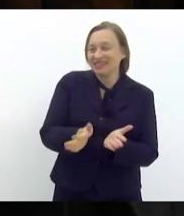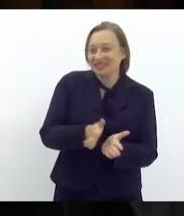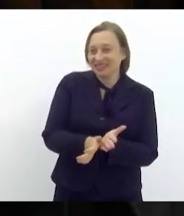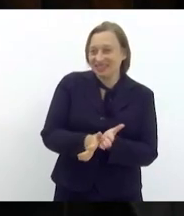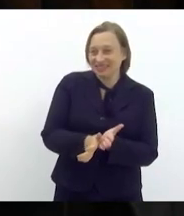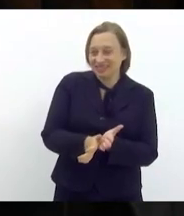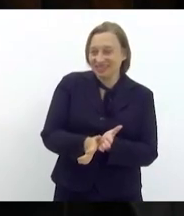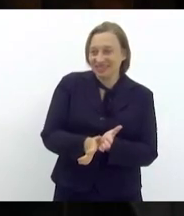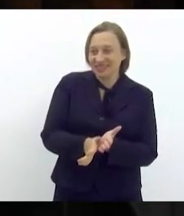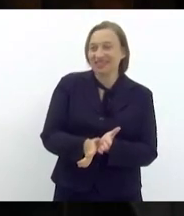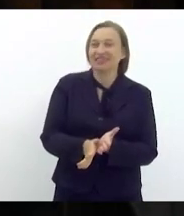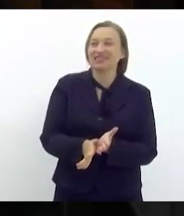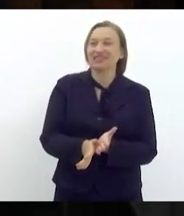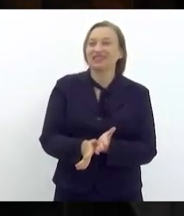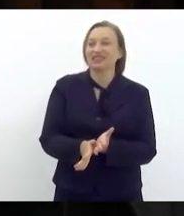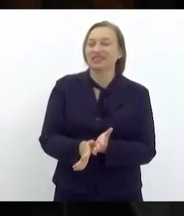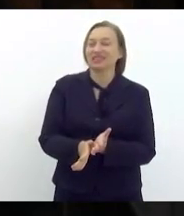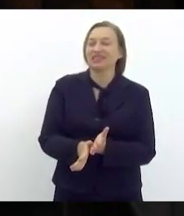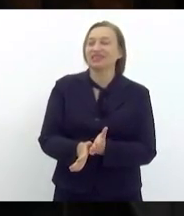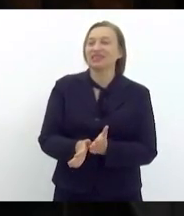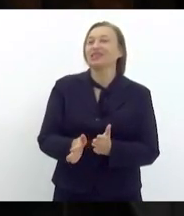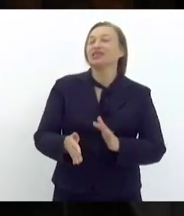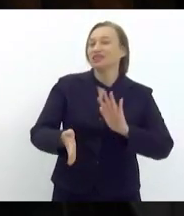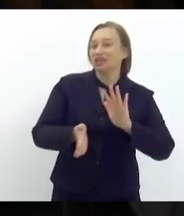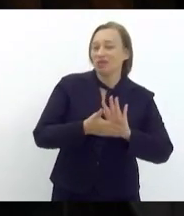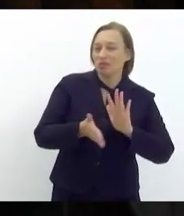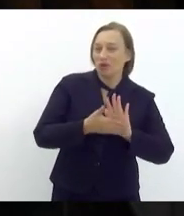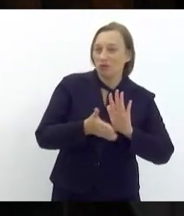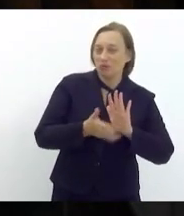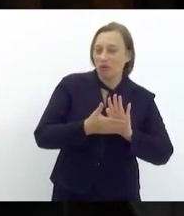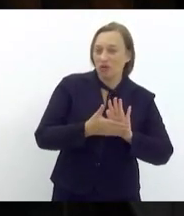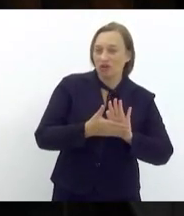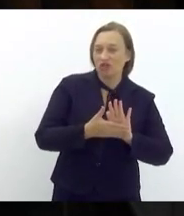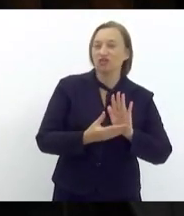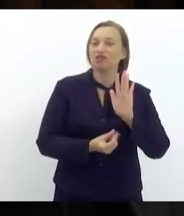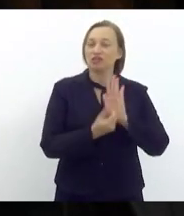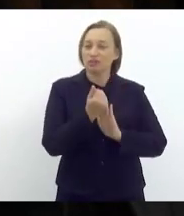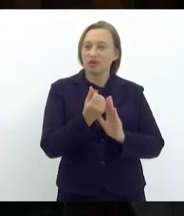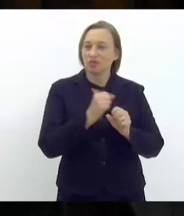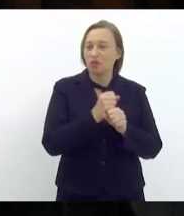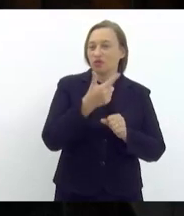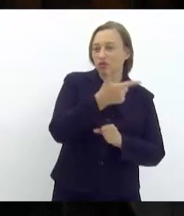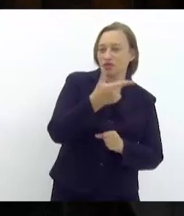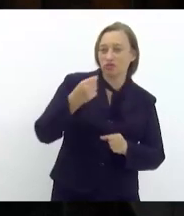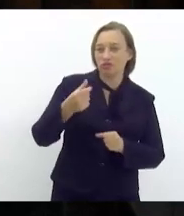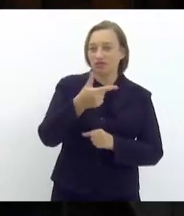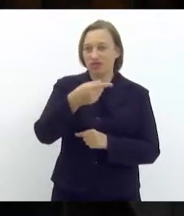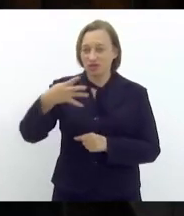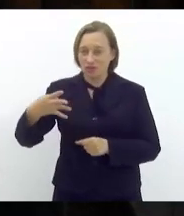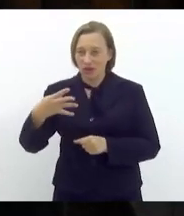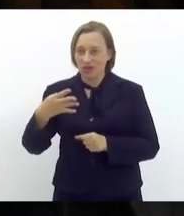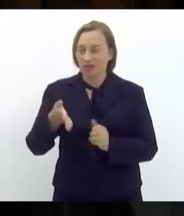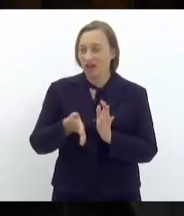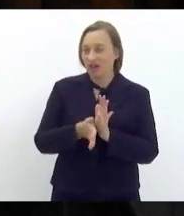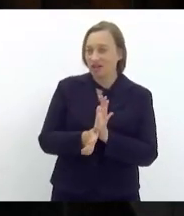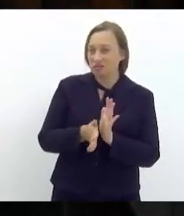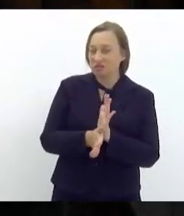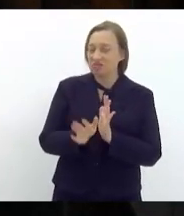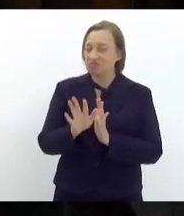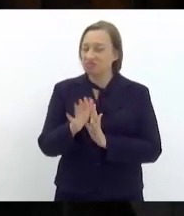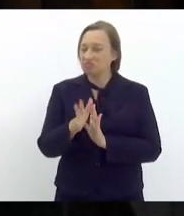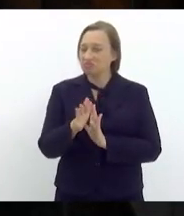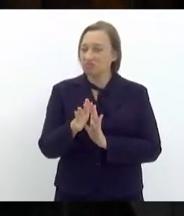encargos sociais na proposta orçamentária para 2024 a despesa prevista